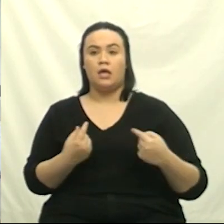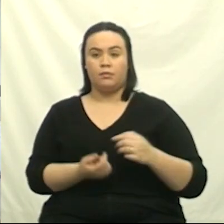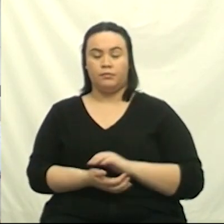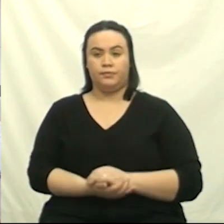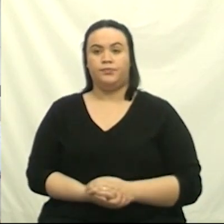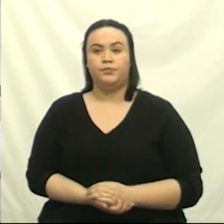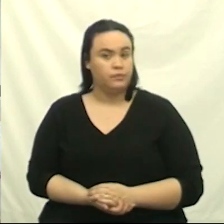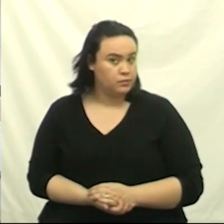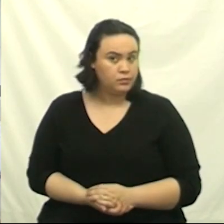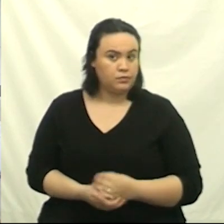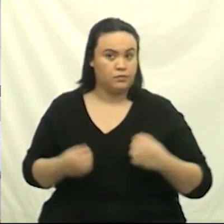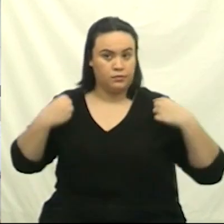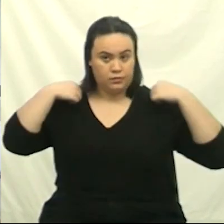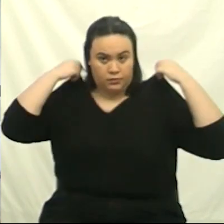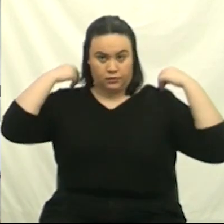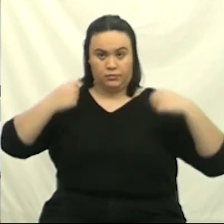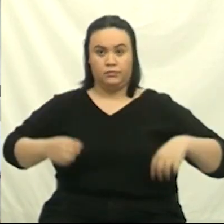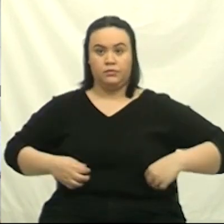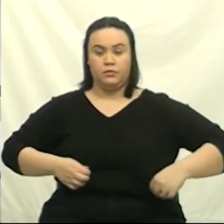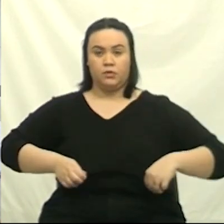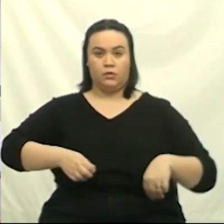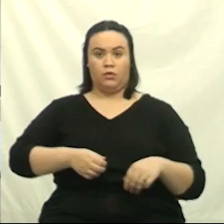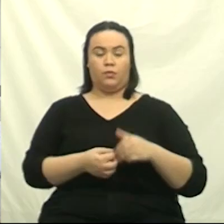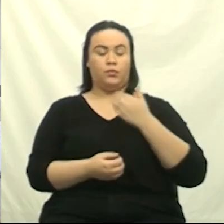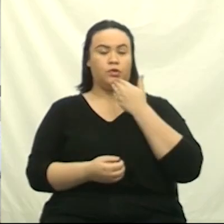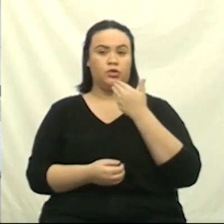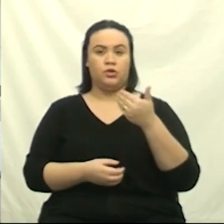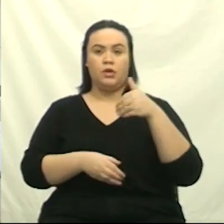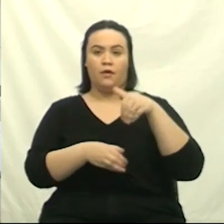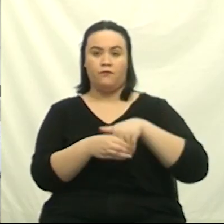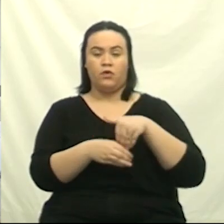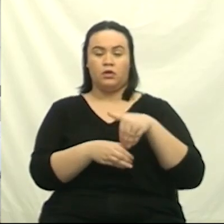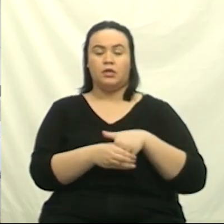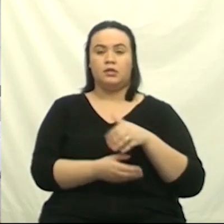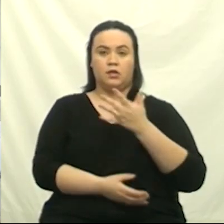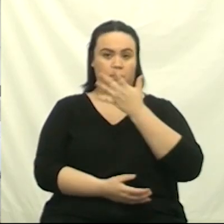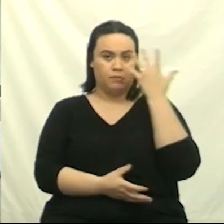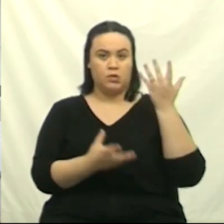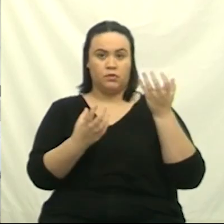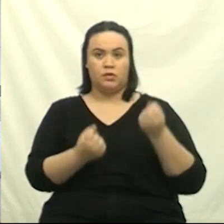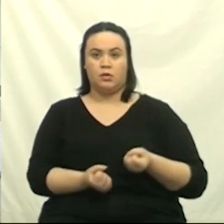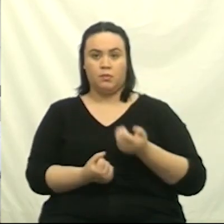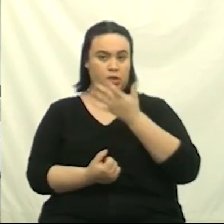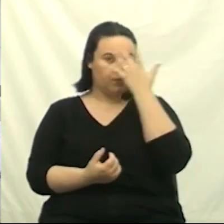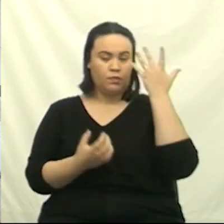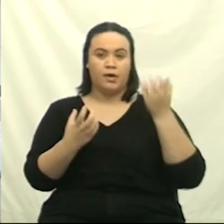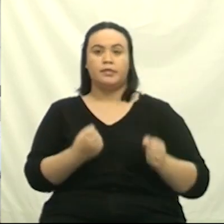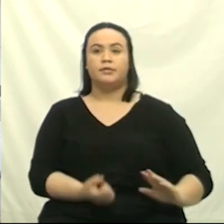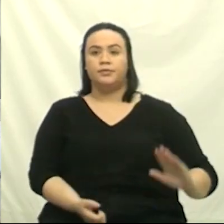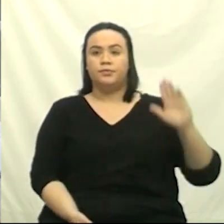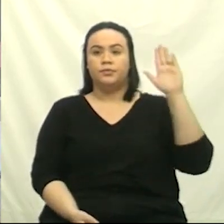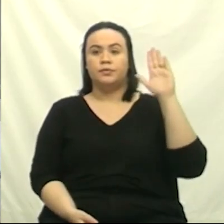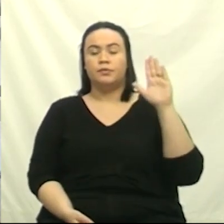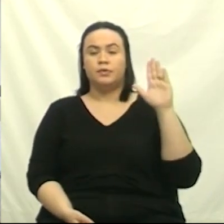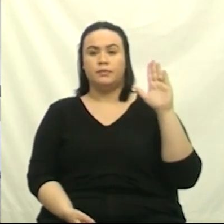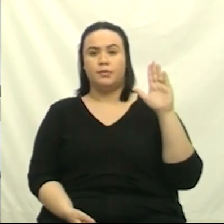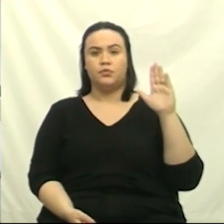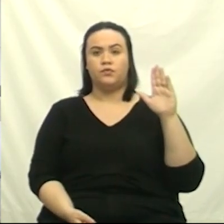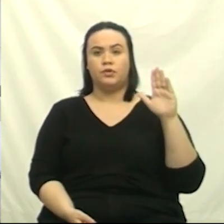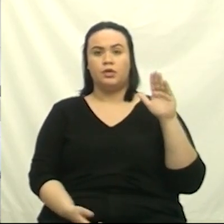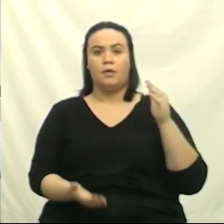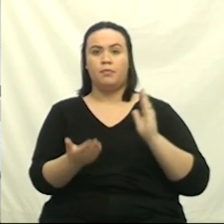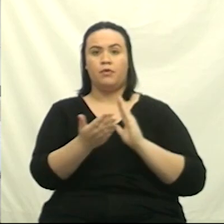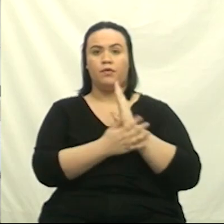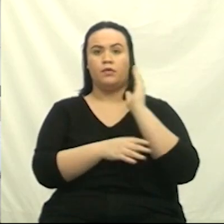discussão não havendo mais vereadores que queiram discutir o requerimento está em votação favoráveis permaneçam como estamos contrário se